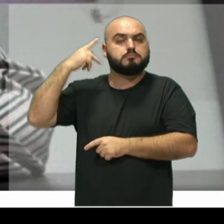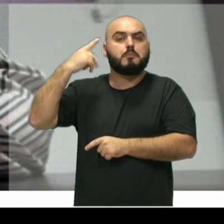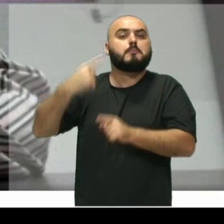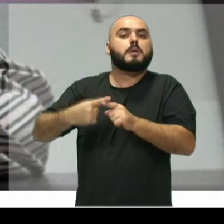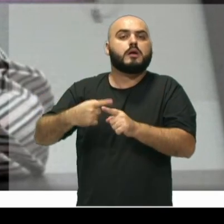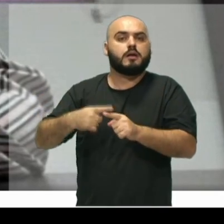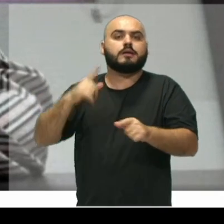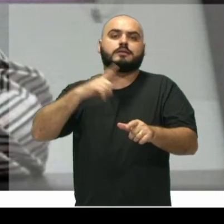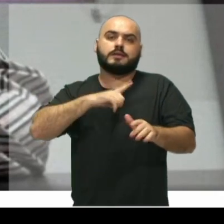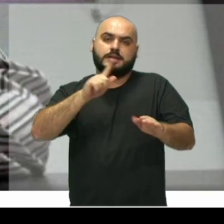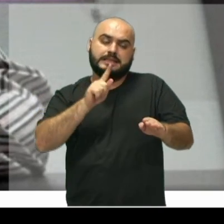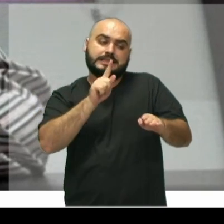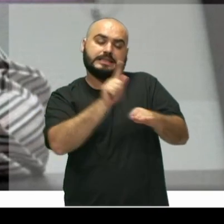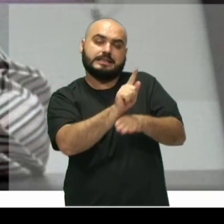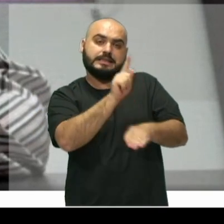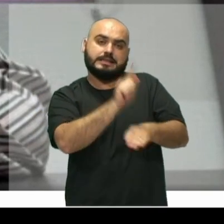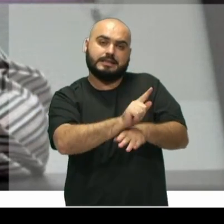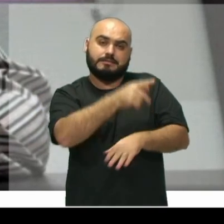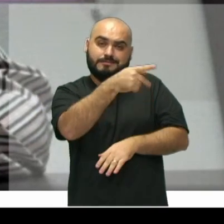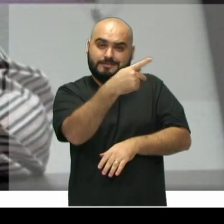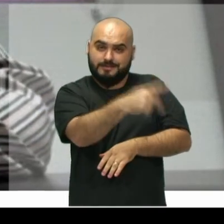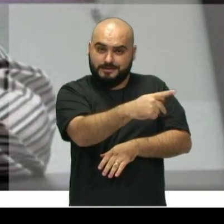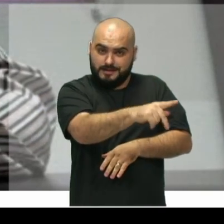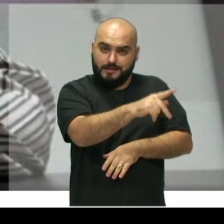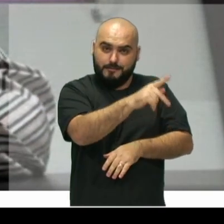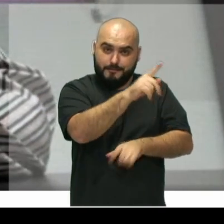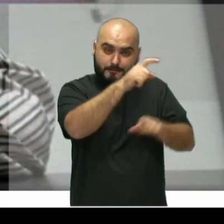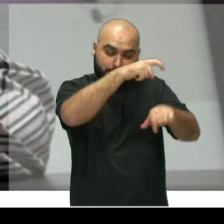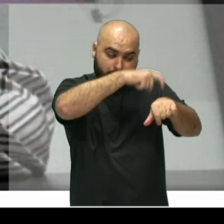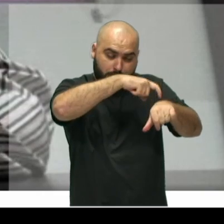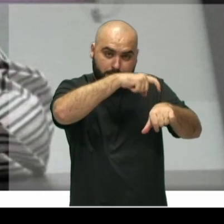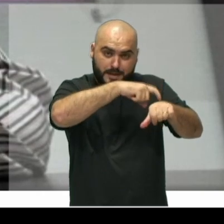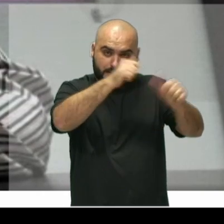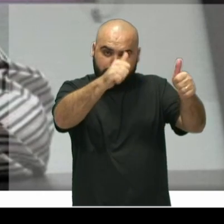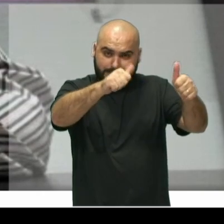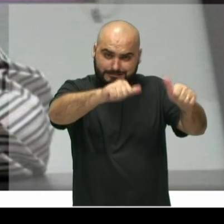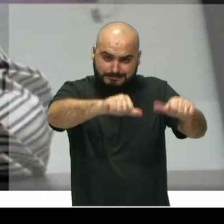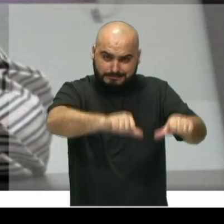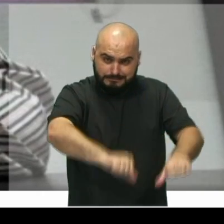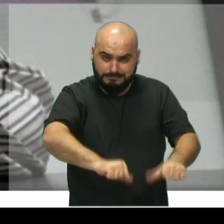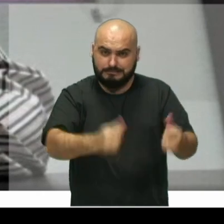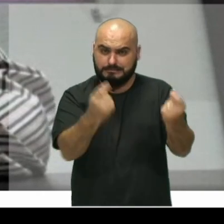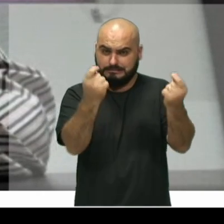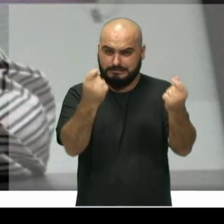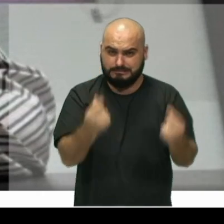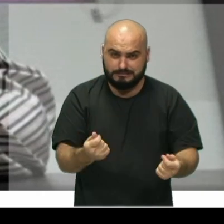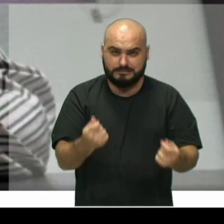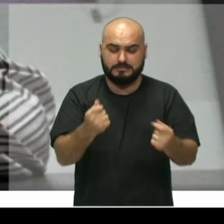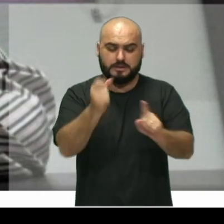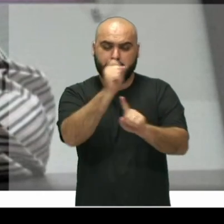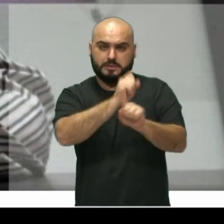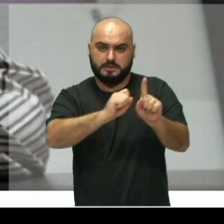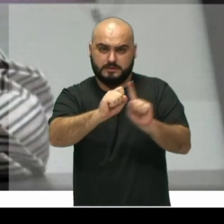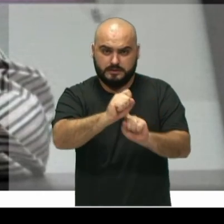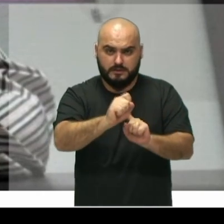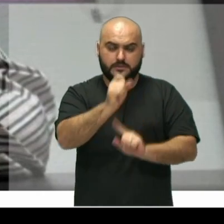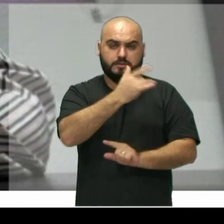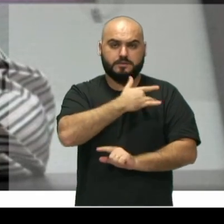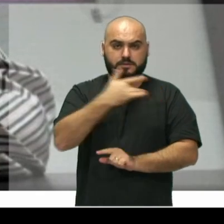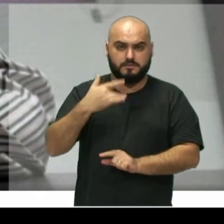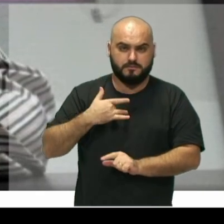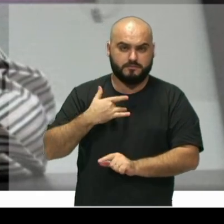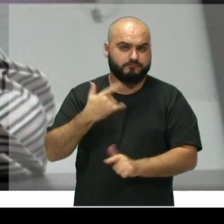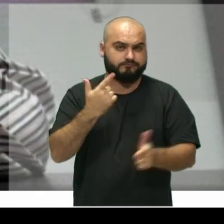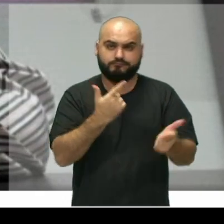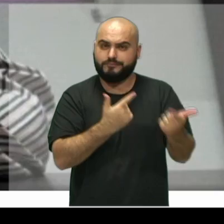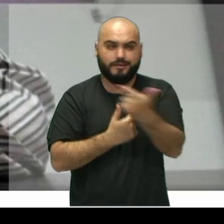gestão, nesse caso, dessa grande pandemia, dessa grande crise econômica, social, na área da saúde. Nós não temos